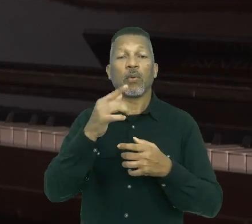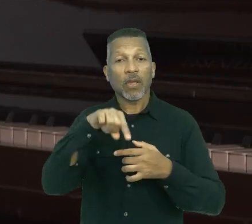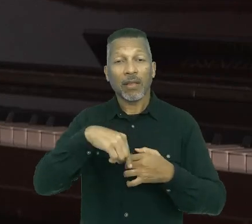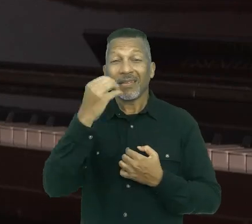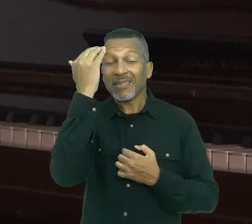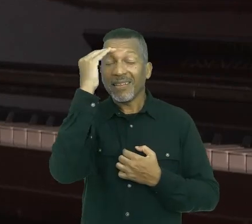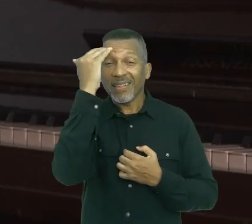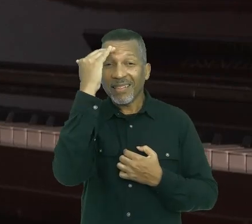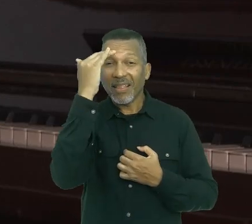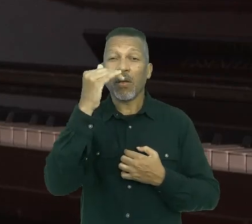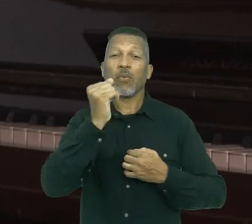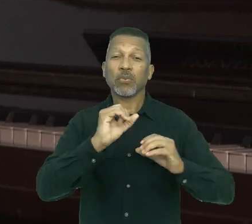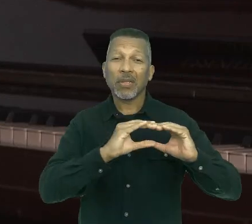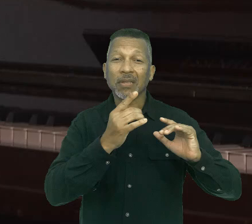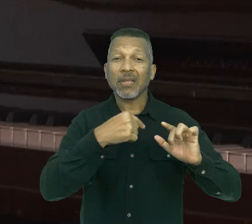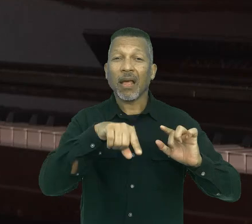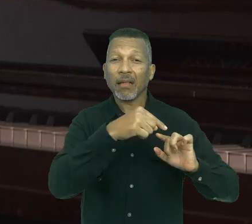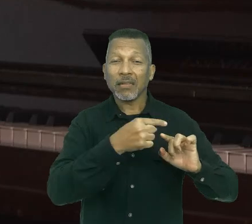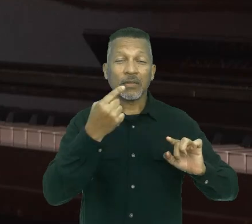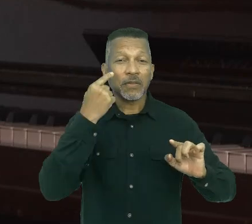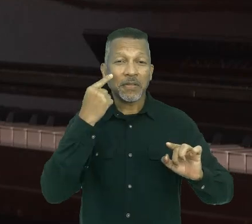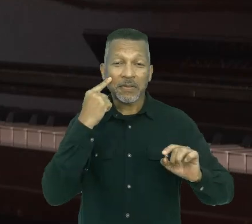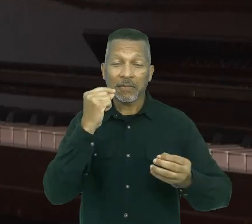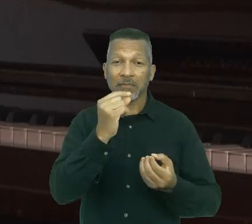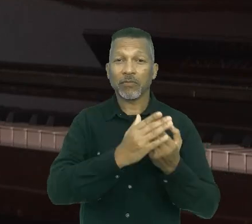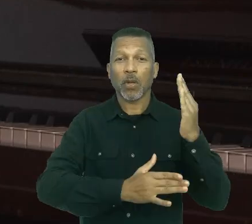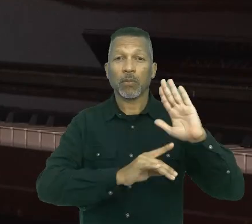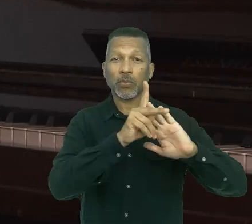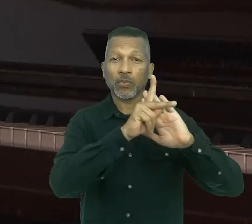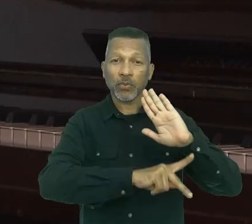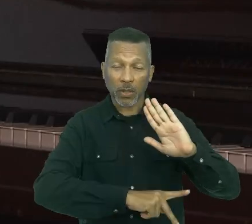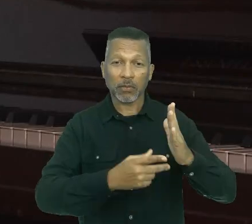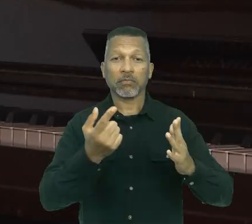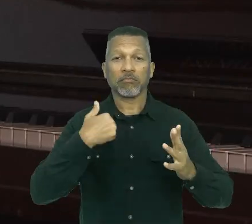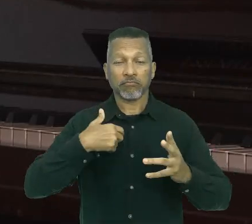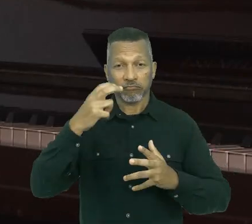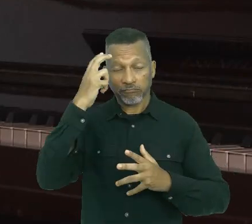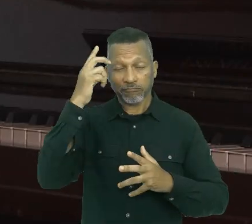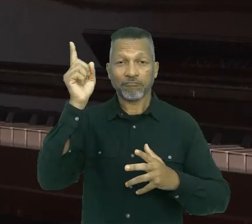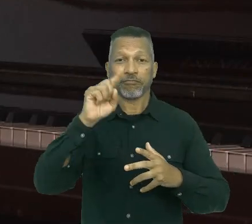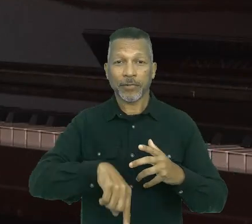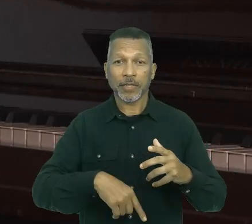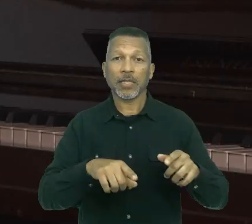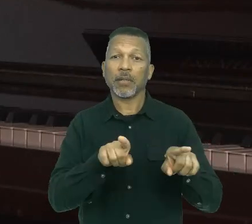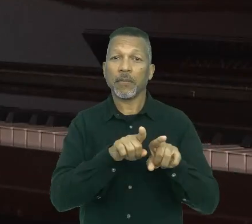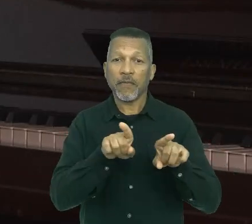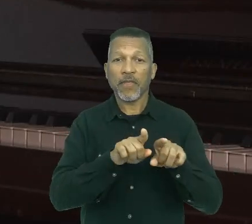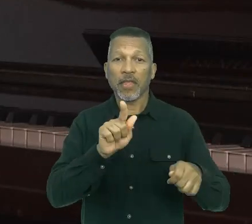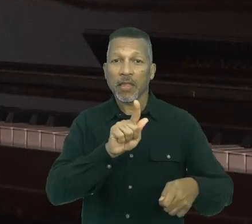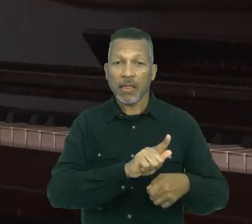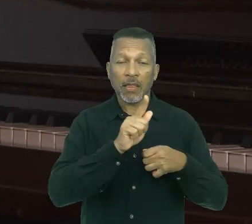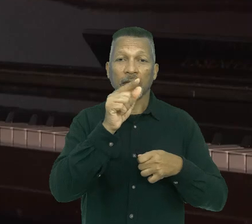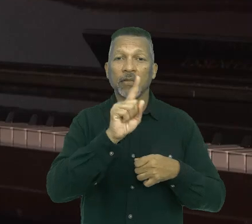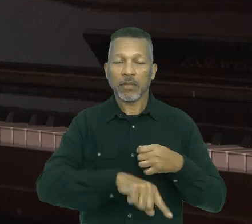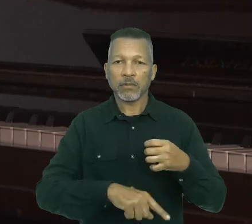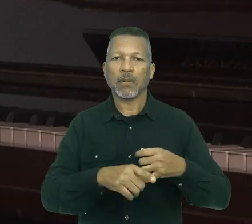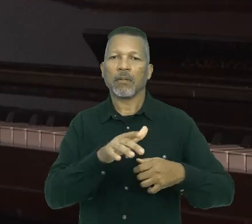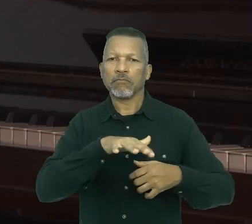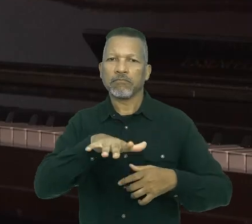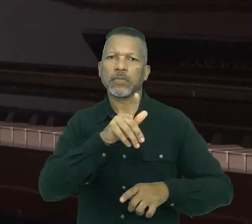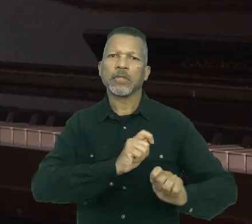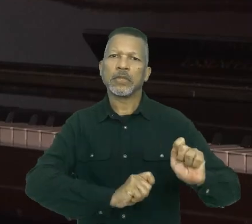entender os editais, criar projetos culturais, fazer também a gestão desses projetos, a gestão administrativa